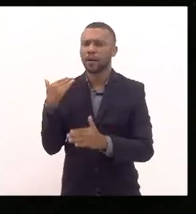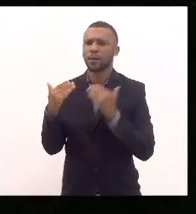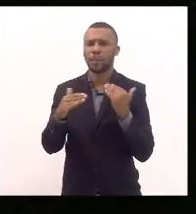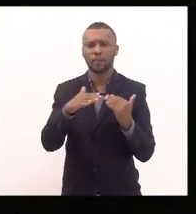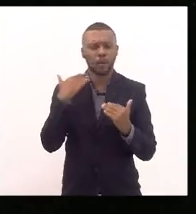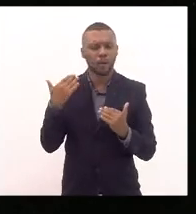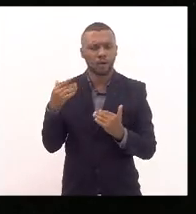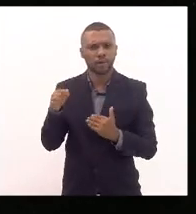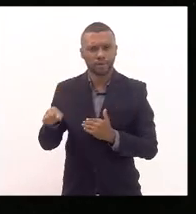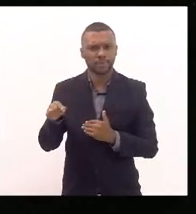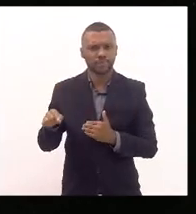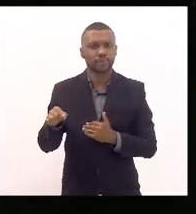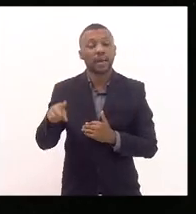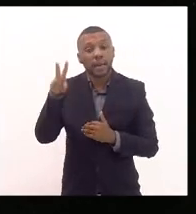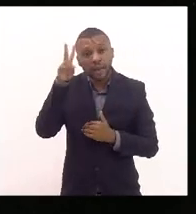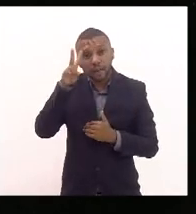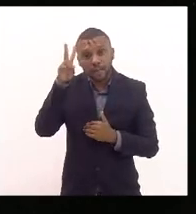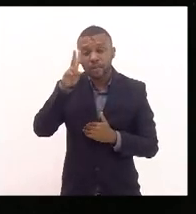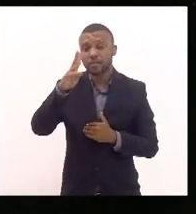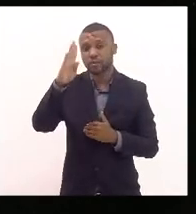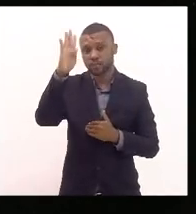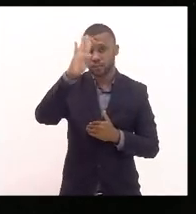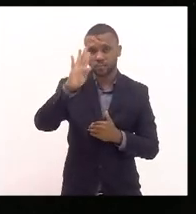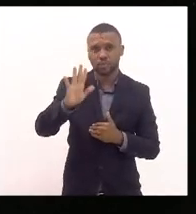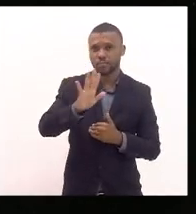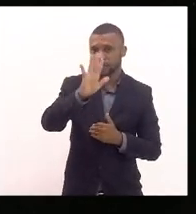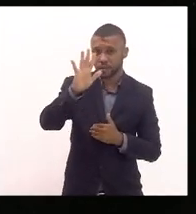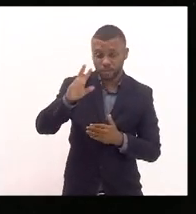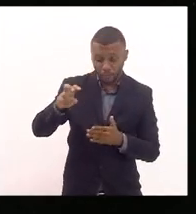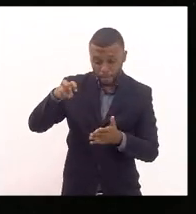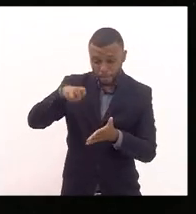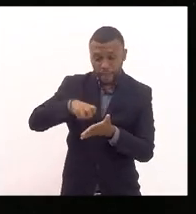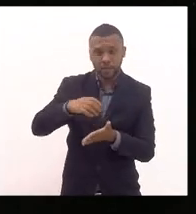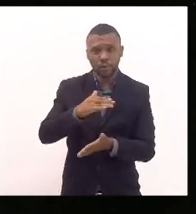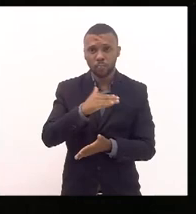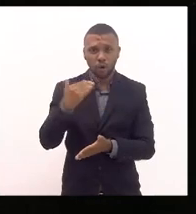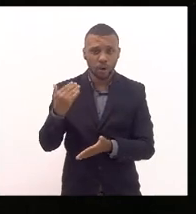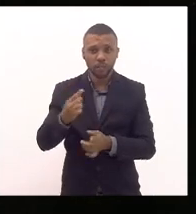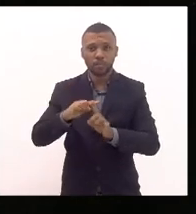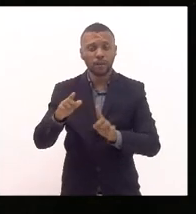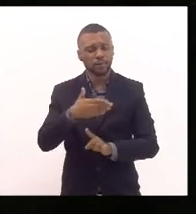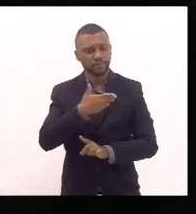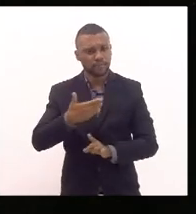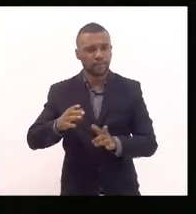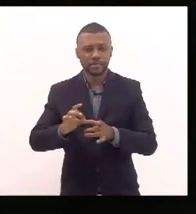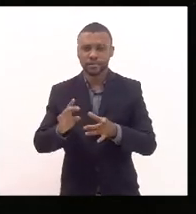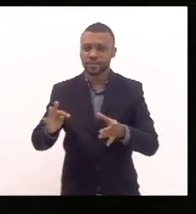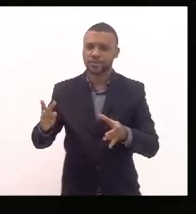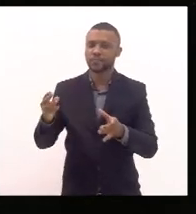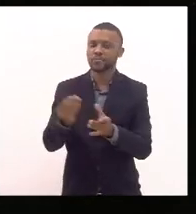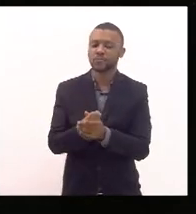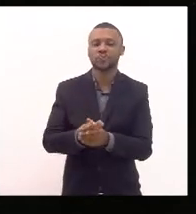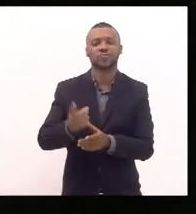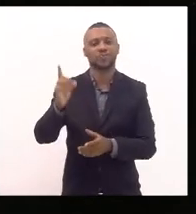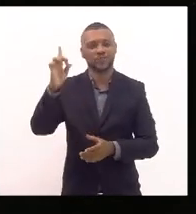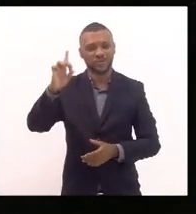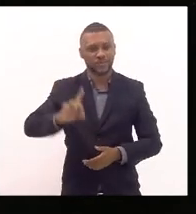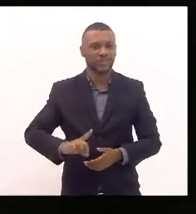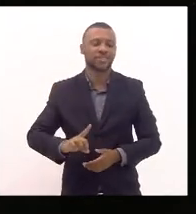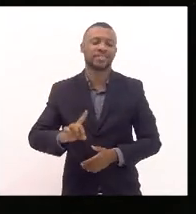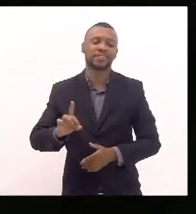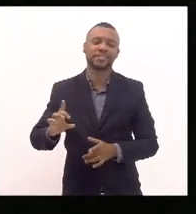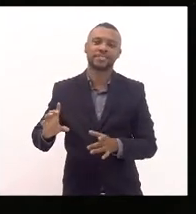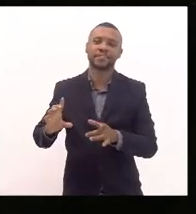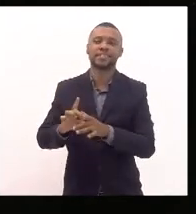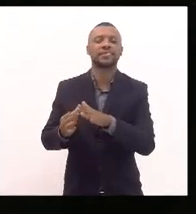E lembrando que o Brasil ainda não tem pena de morte e vivemos em um estado democrático de Direito com